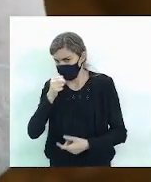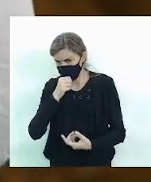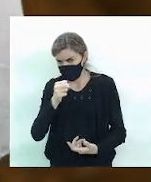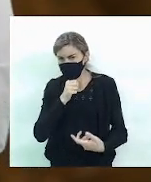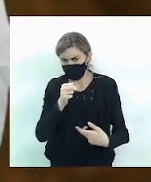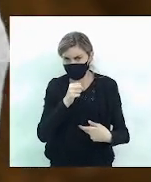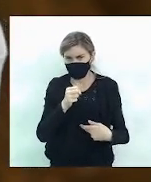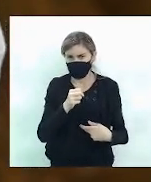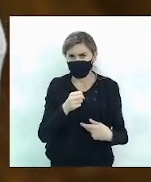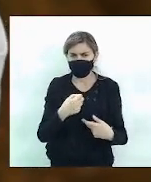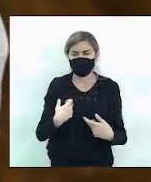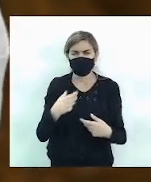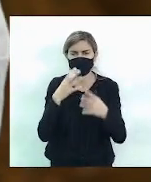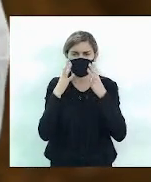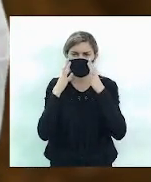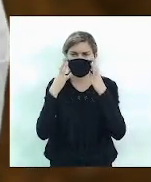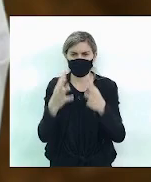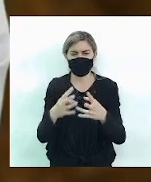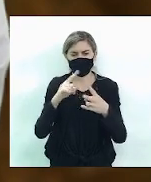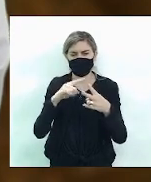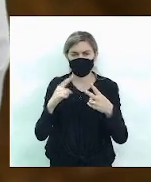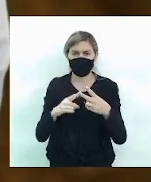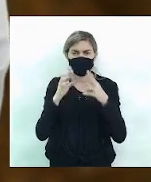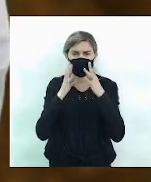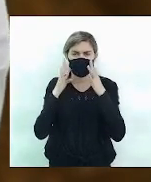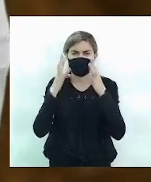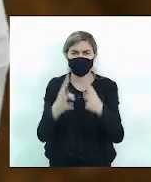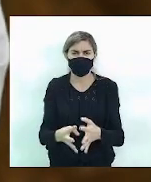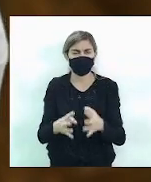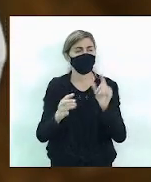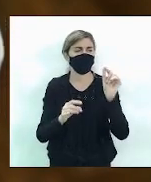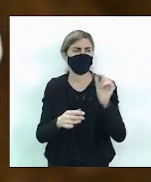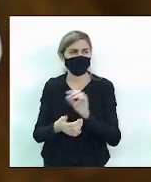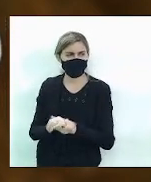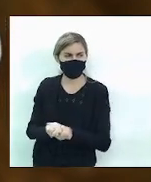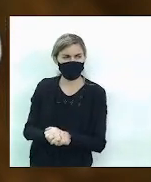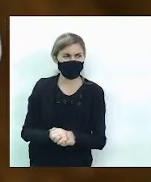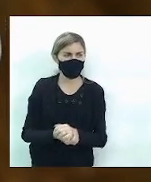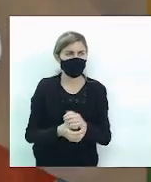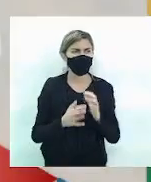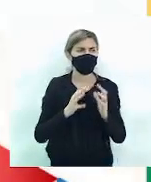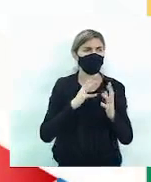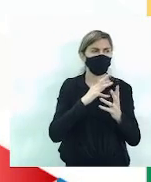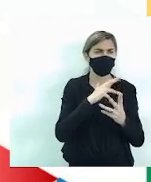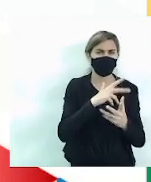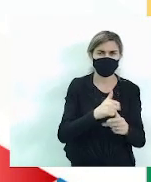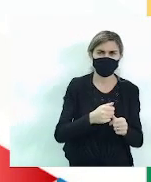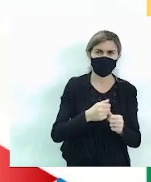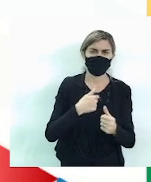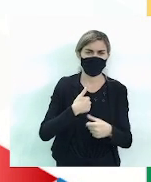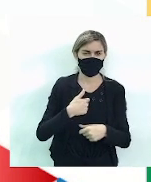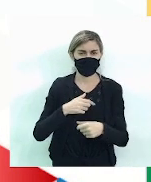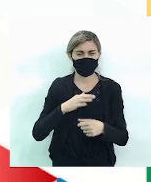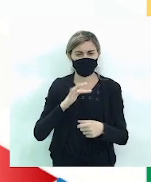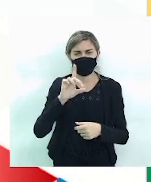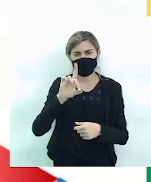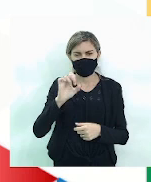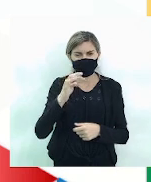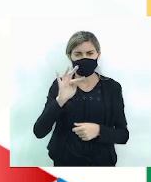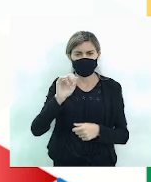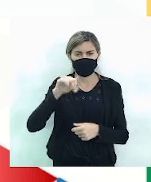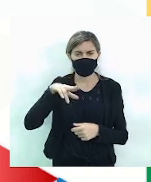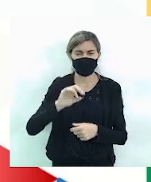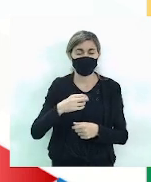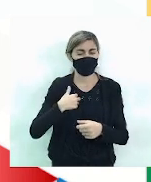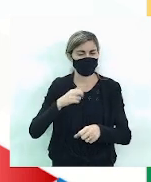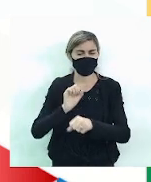música. O que me chamou a atenção, as duas, né, que me chamaram a atenção, foi essa passagem, o mundo é grande e o destino me espera. Aí quando